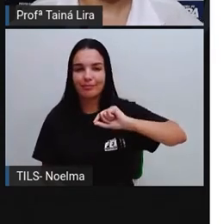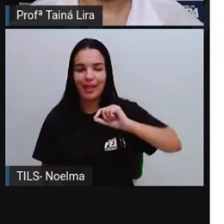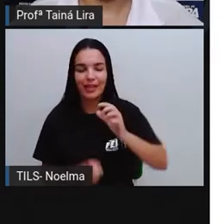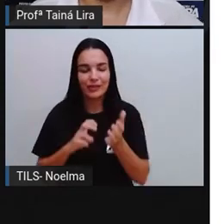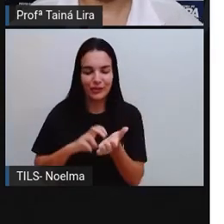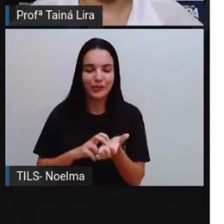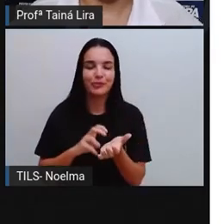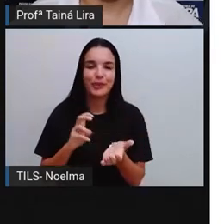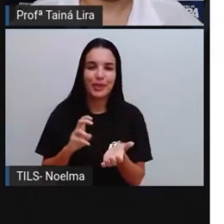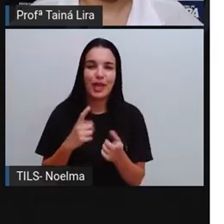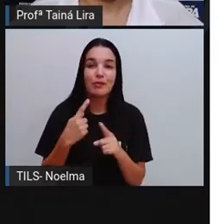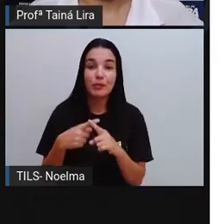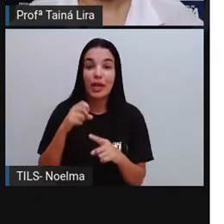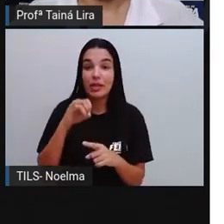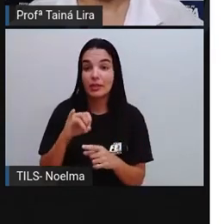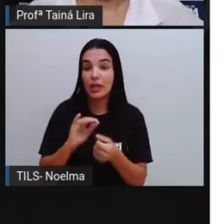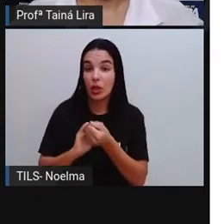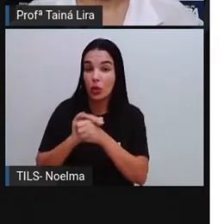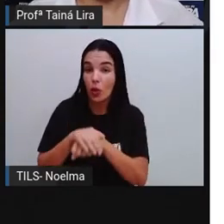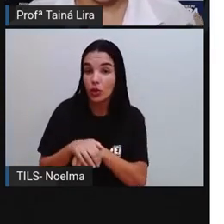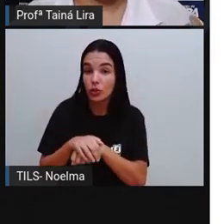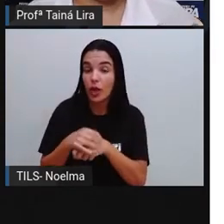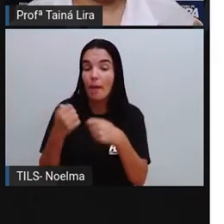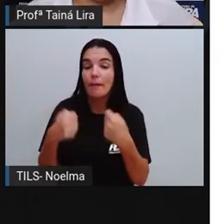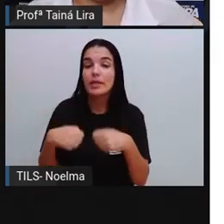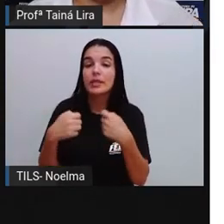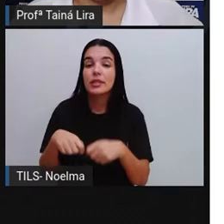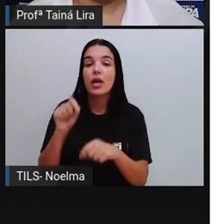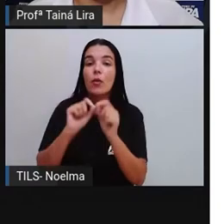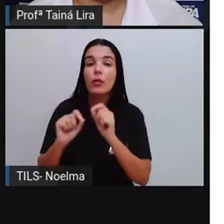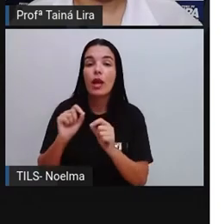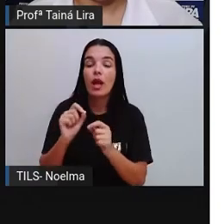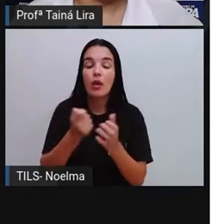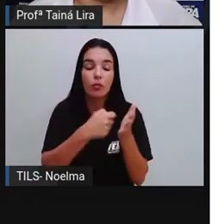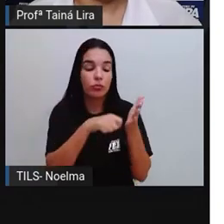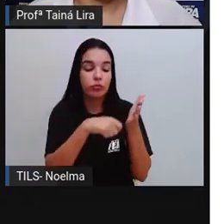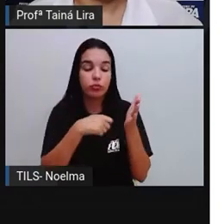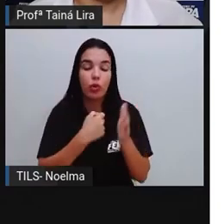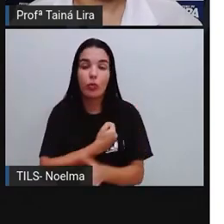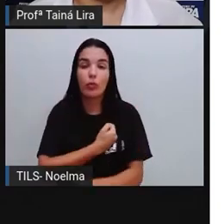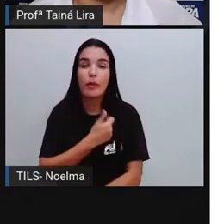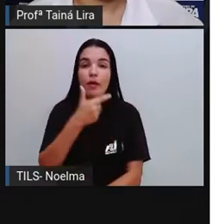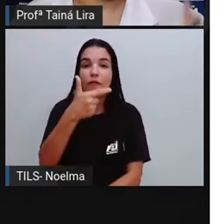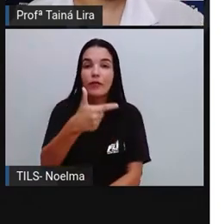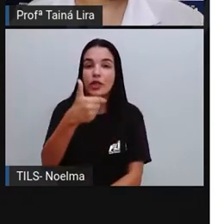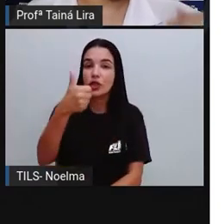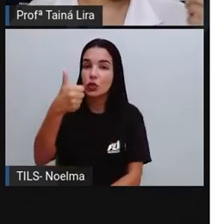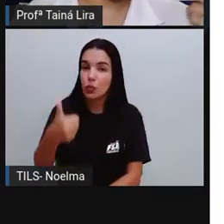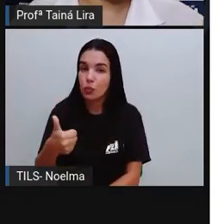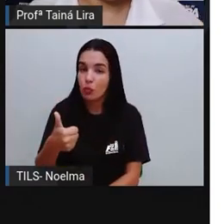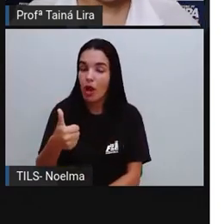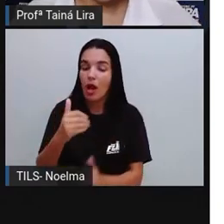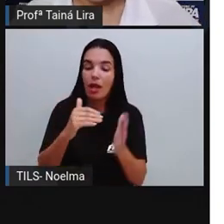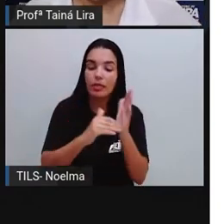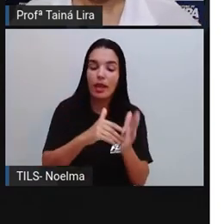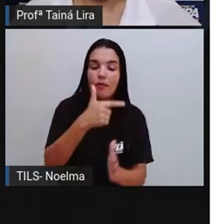pro? Se fosse de noite, e aqui estaria escrito, né, das 21 às 22,